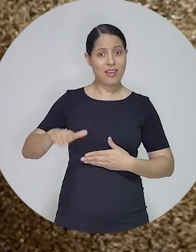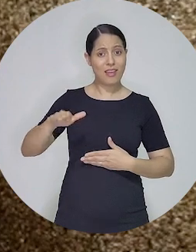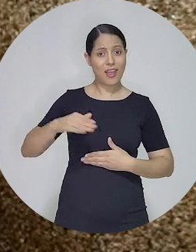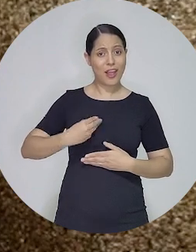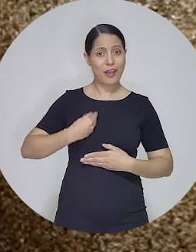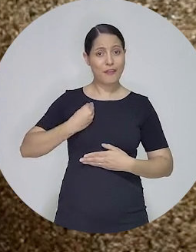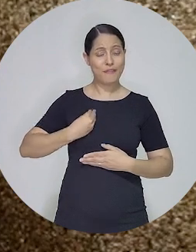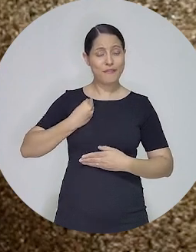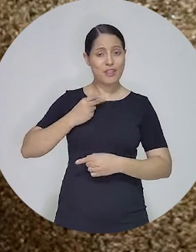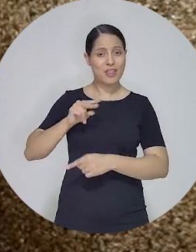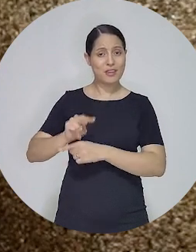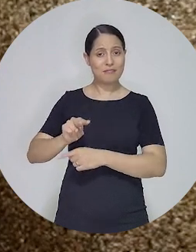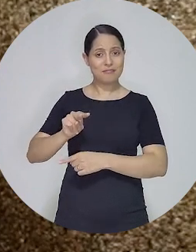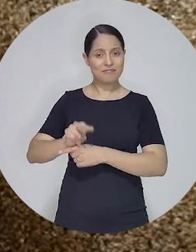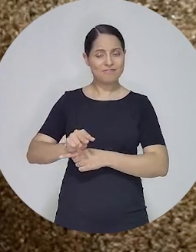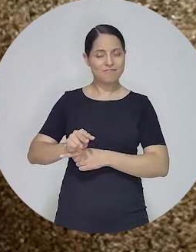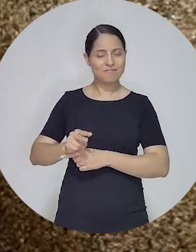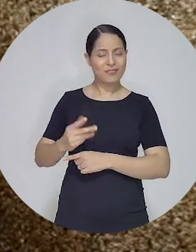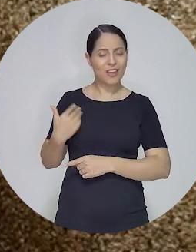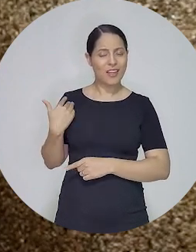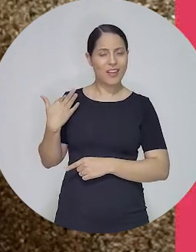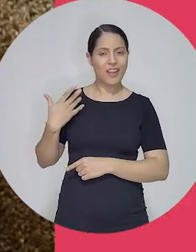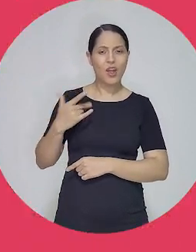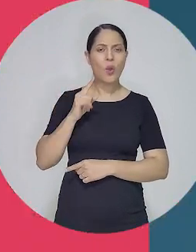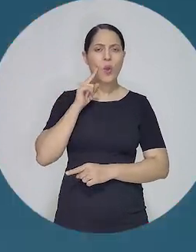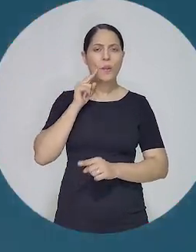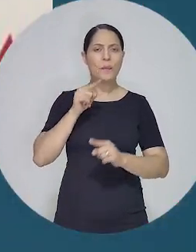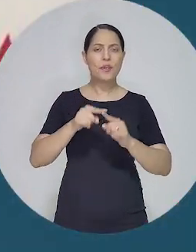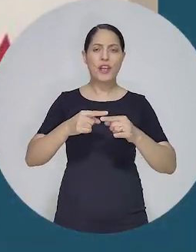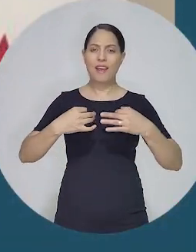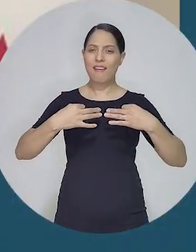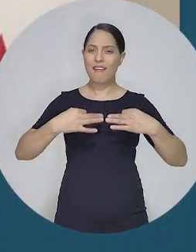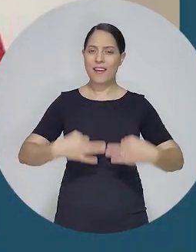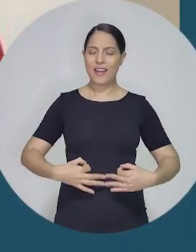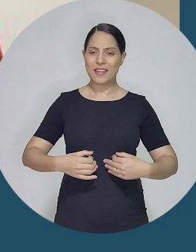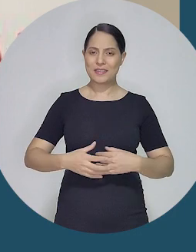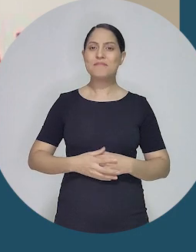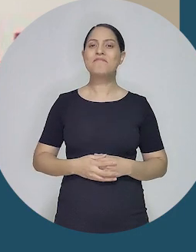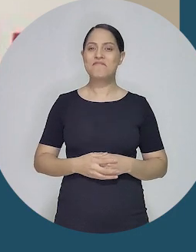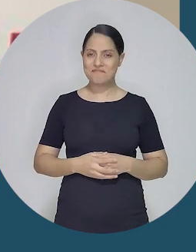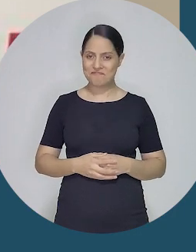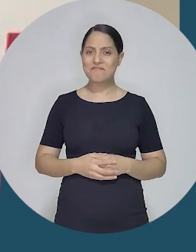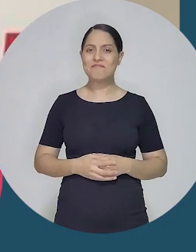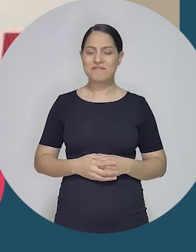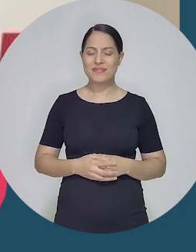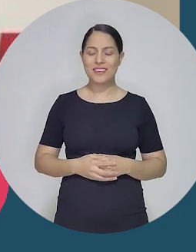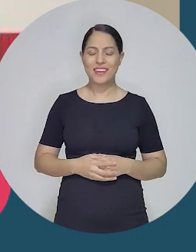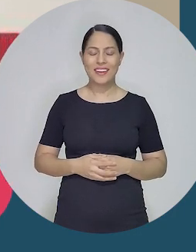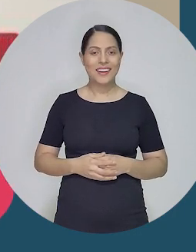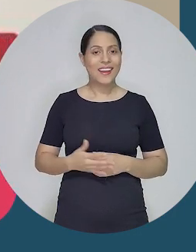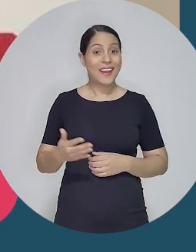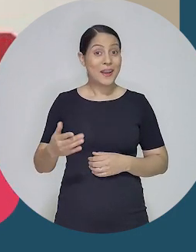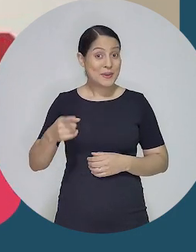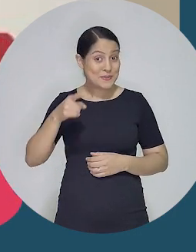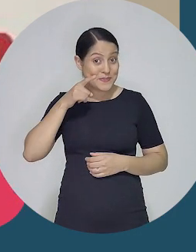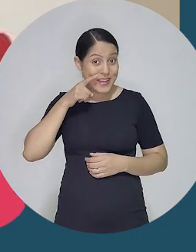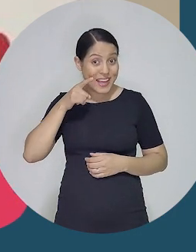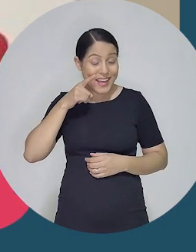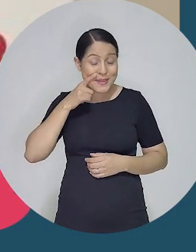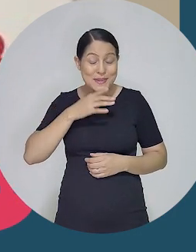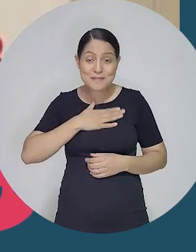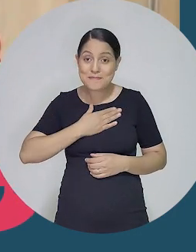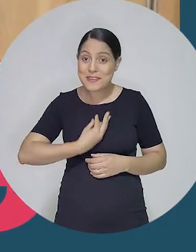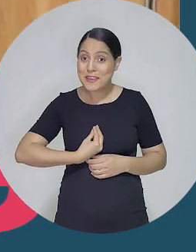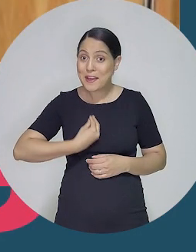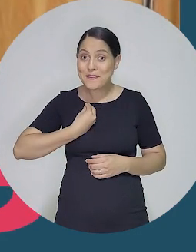criado. Dentro do caráter, na honestidade. O Beto é o amor da minha vida. Nós